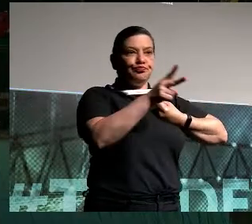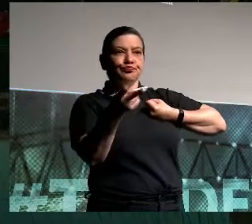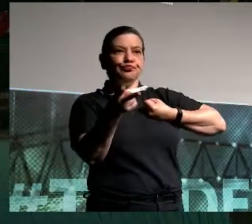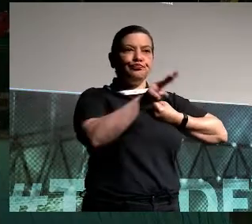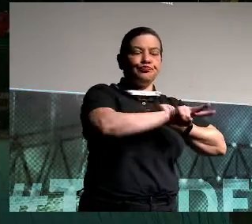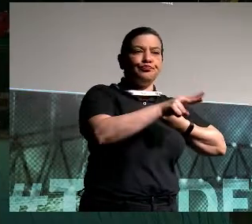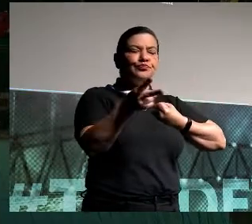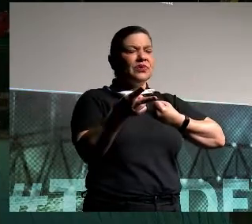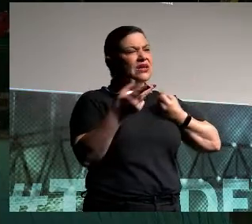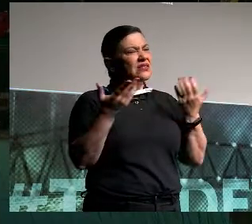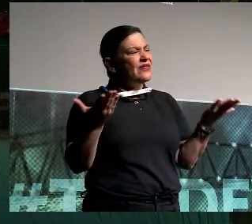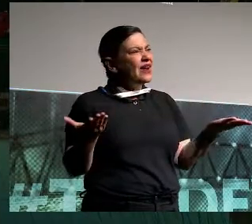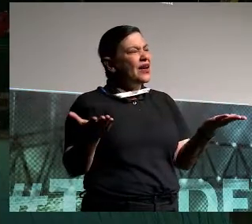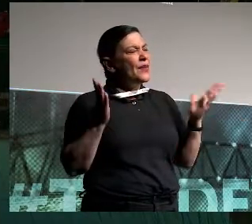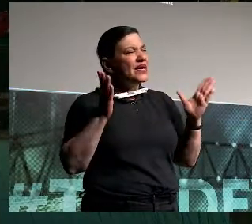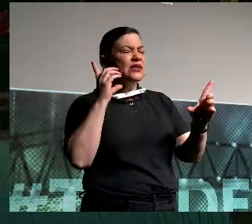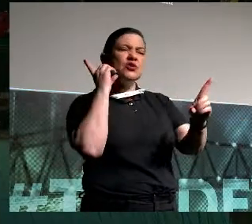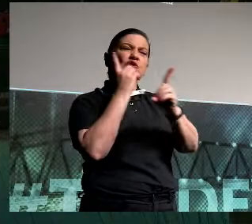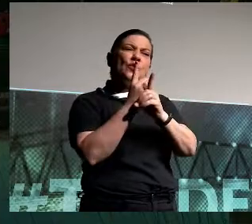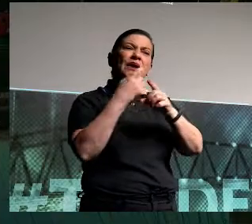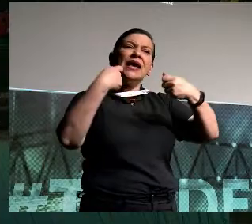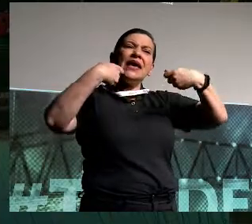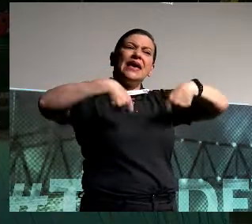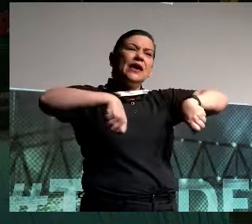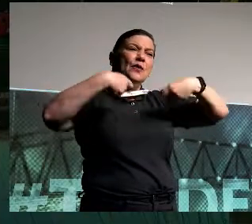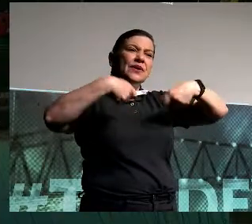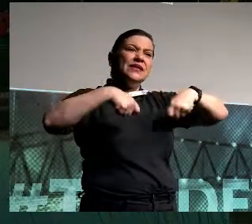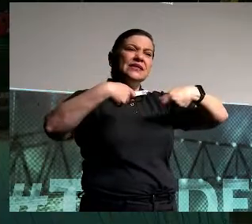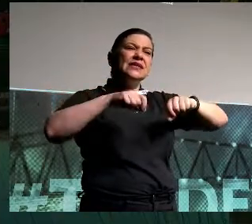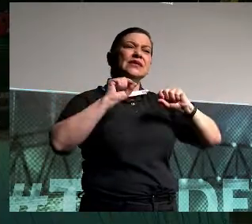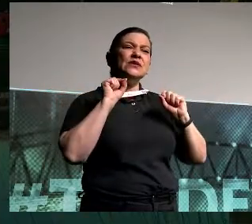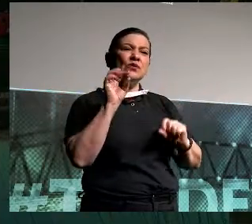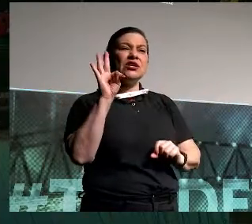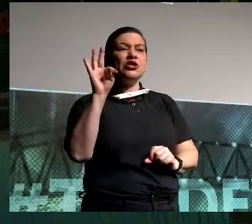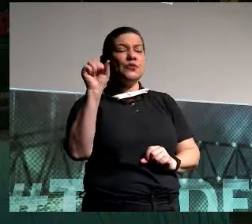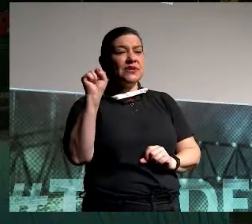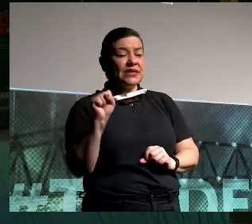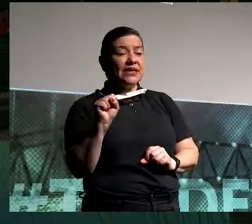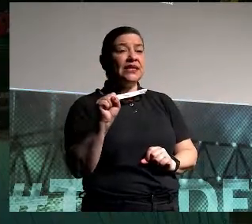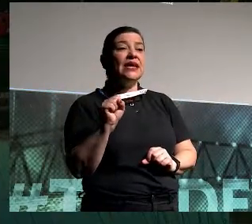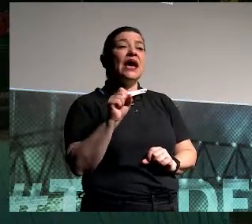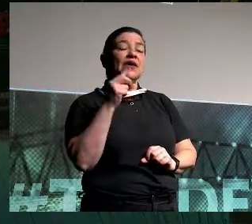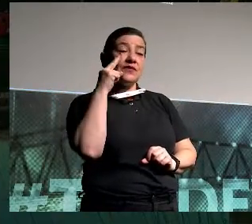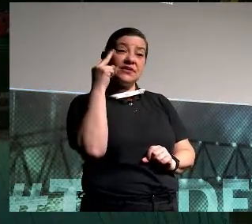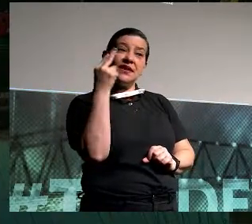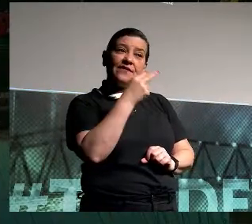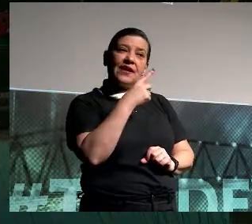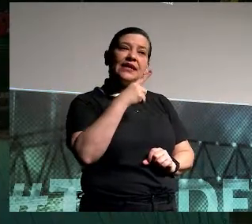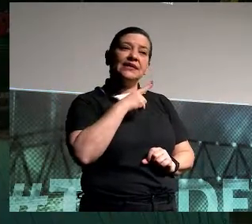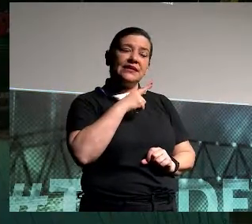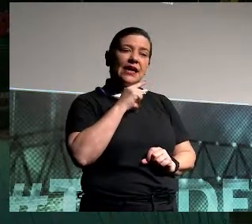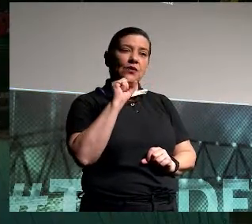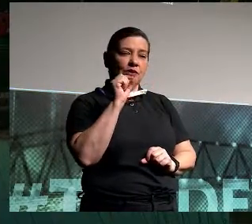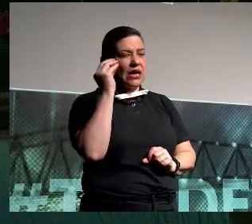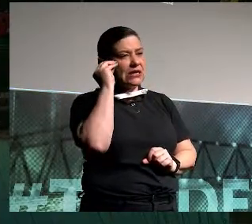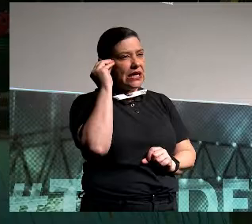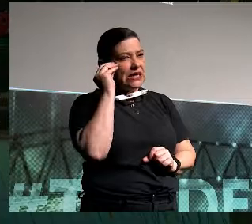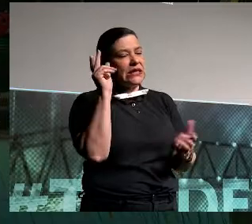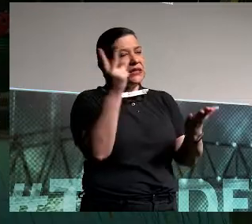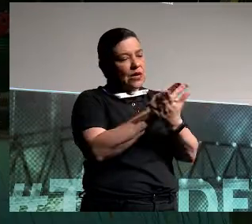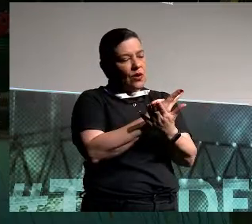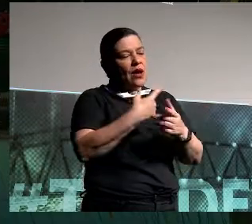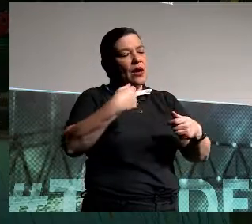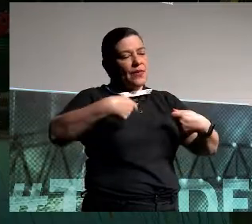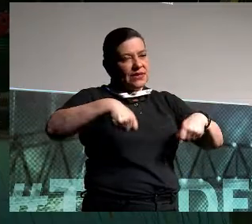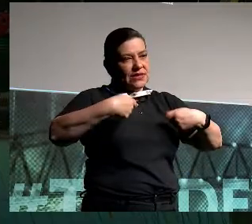fala, pô, William, mas eu descobri que agora eu vou precisar passar string para essa função. E daí você veio aqui, né, tentou passar string, obviamente deu erro, porque